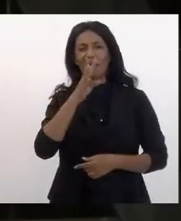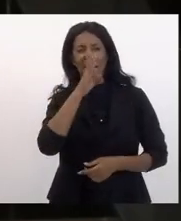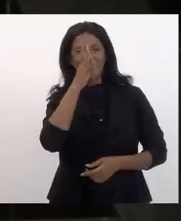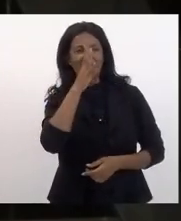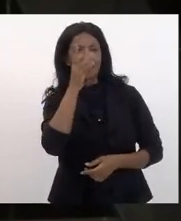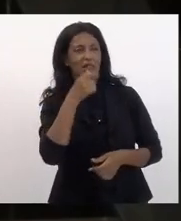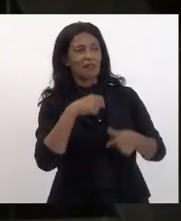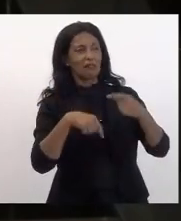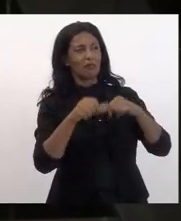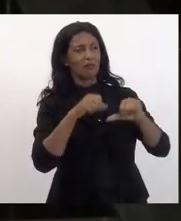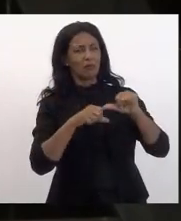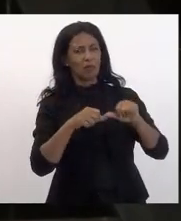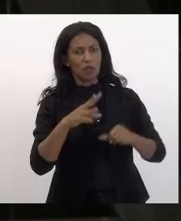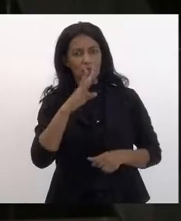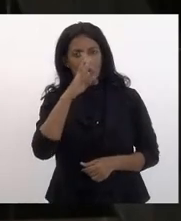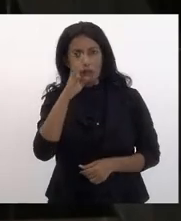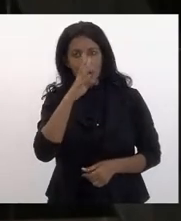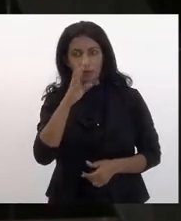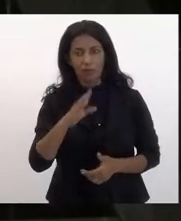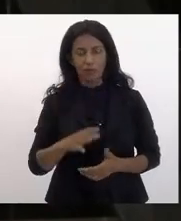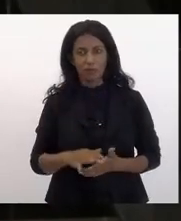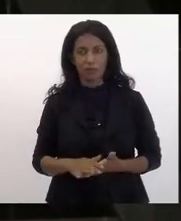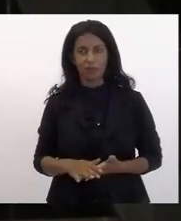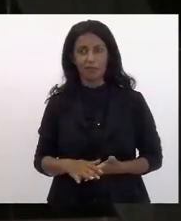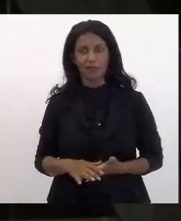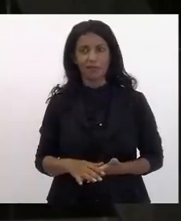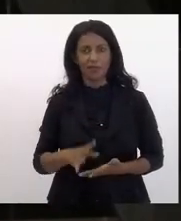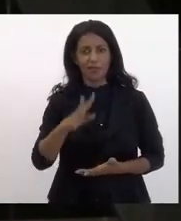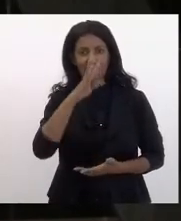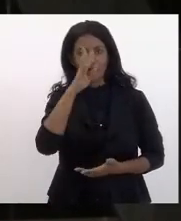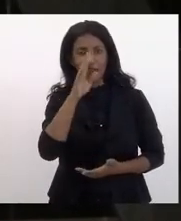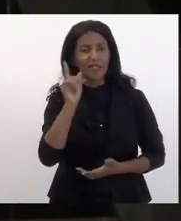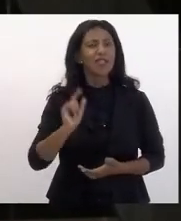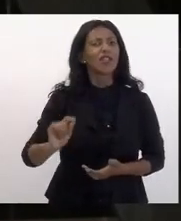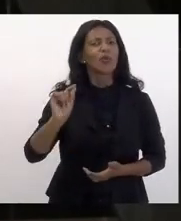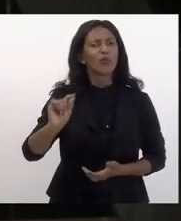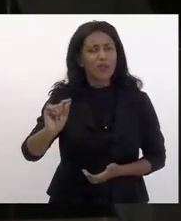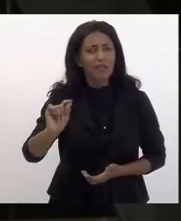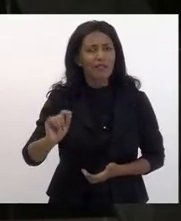exagerado. Exagerado é o quê? Exagerado o quê?